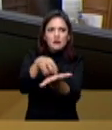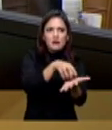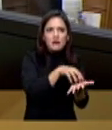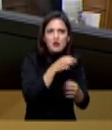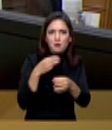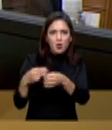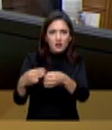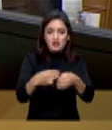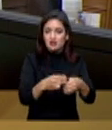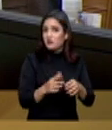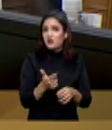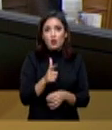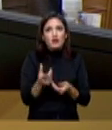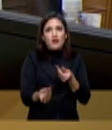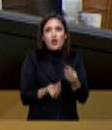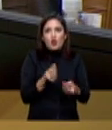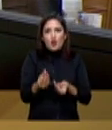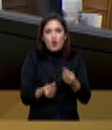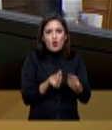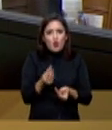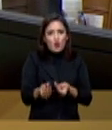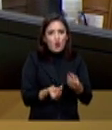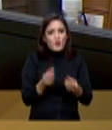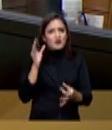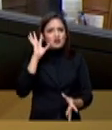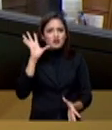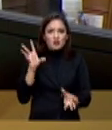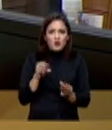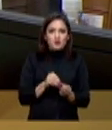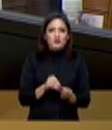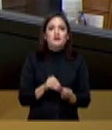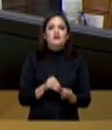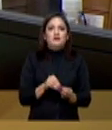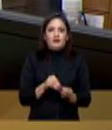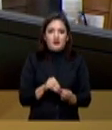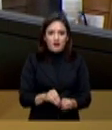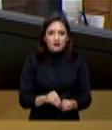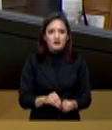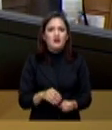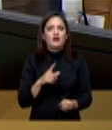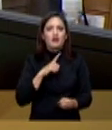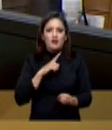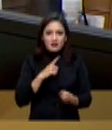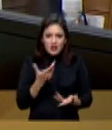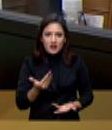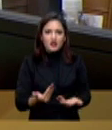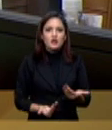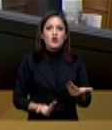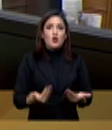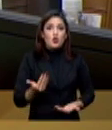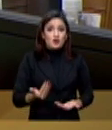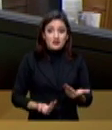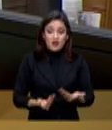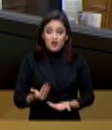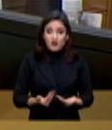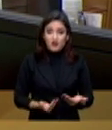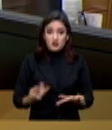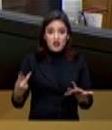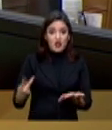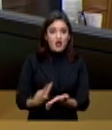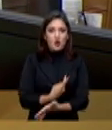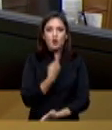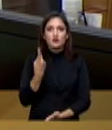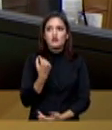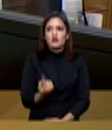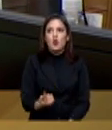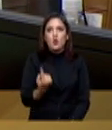não há como compreender com a devida vênia que a prestação direta do serviço seja necessariamente